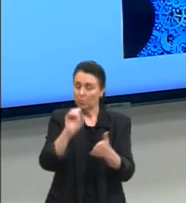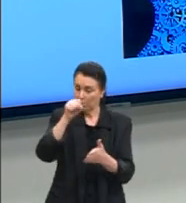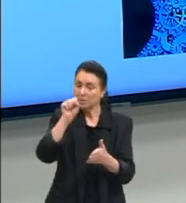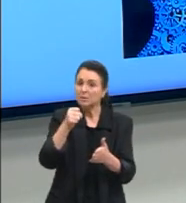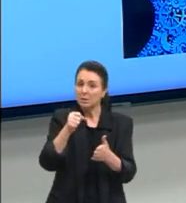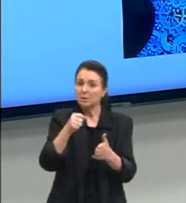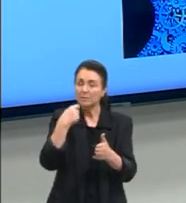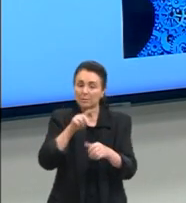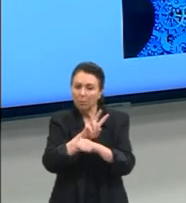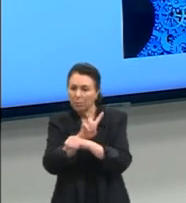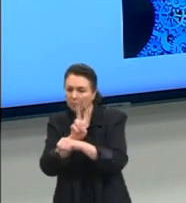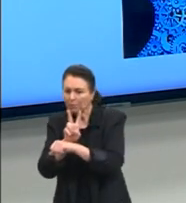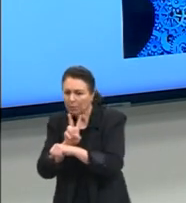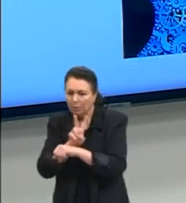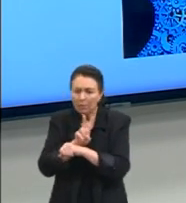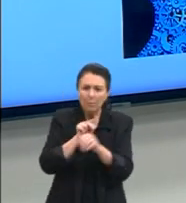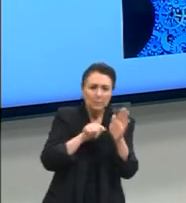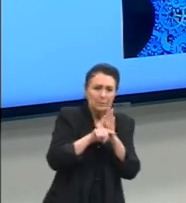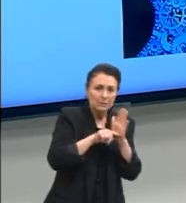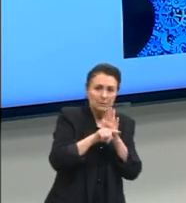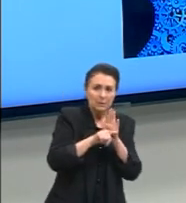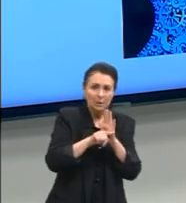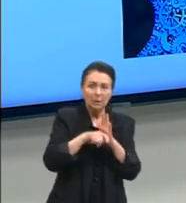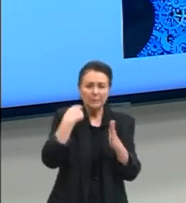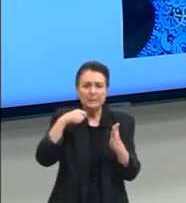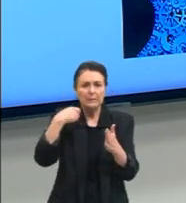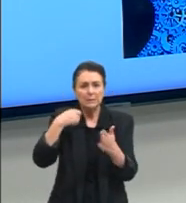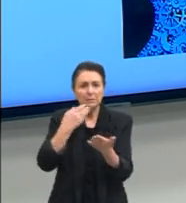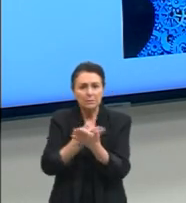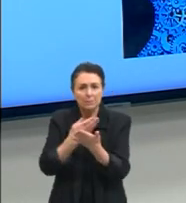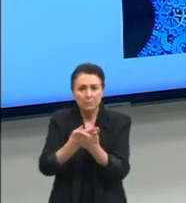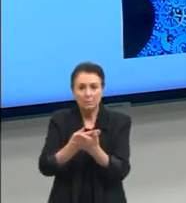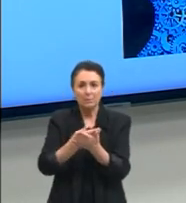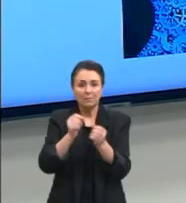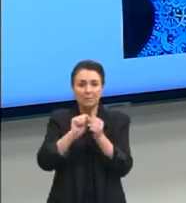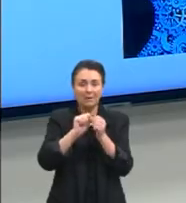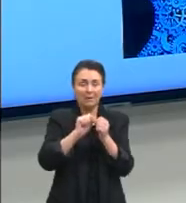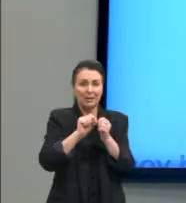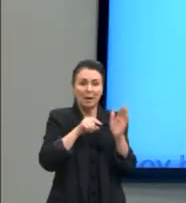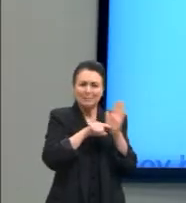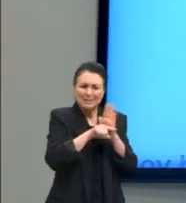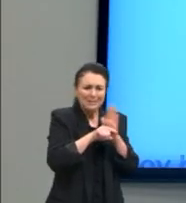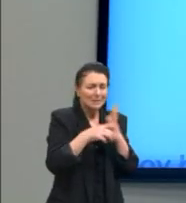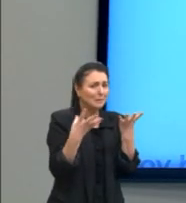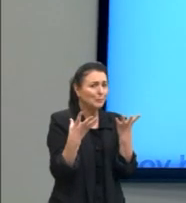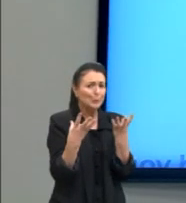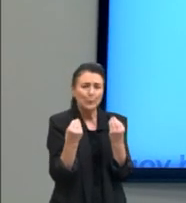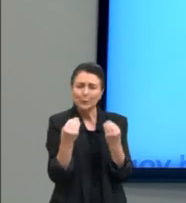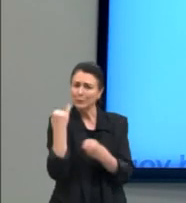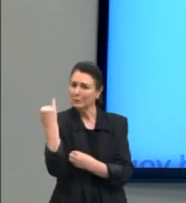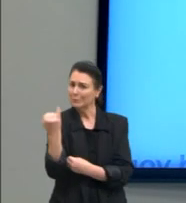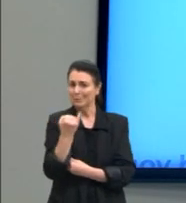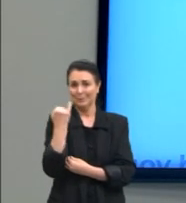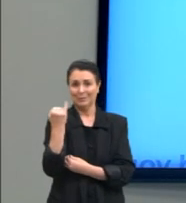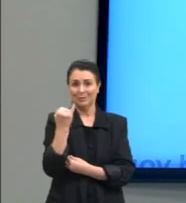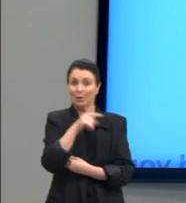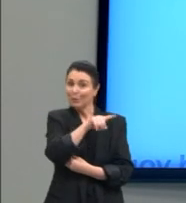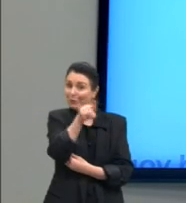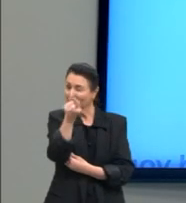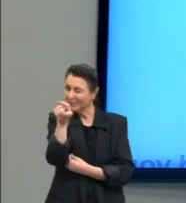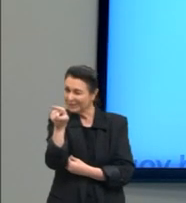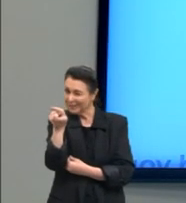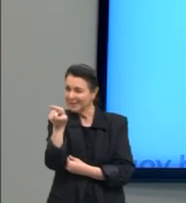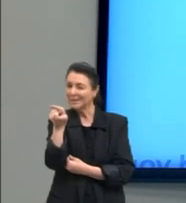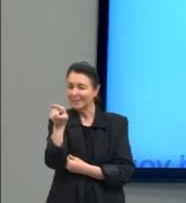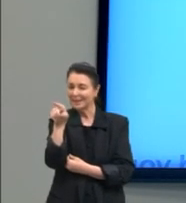se debruçar sobre isso por isso aqui eu falava antes da pesquisa a importância da pesquisa né você que vai se